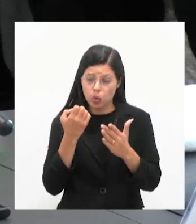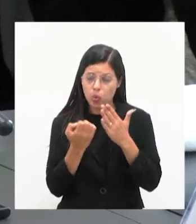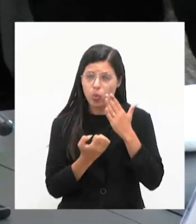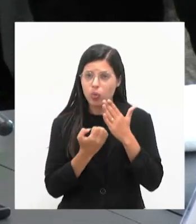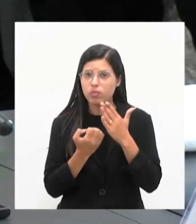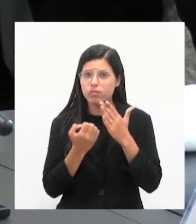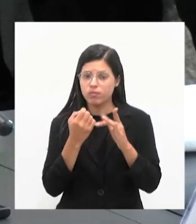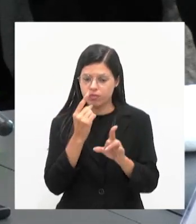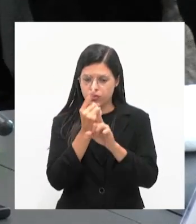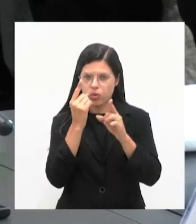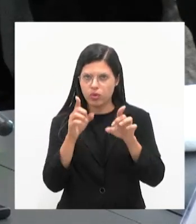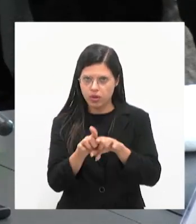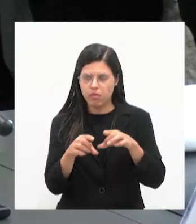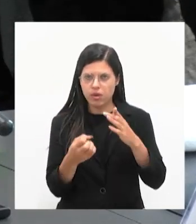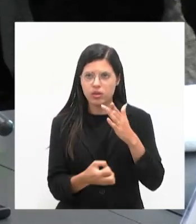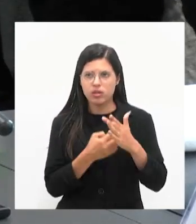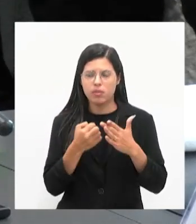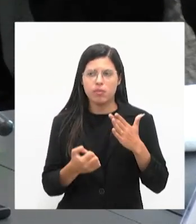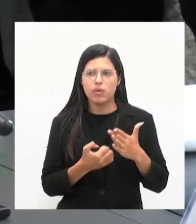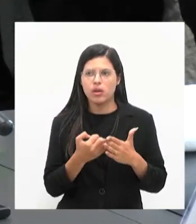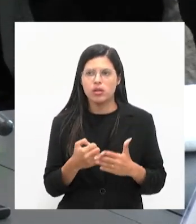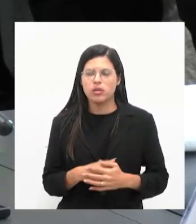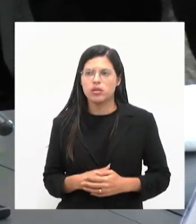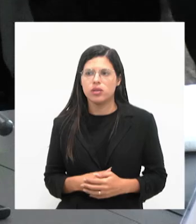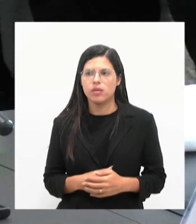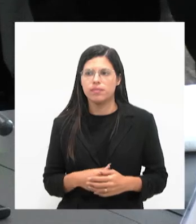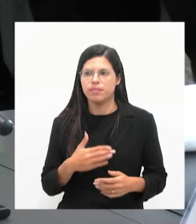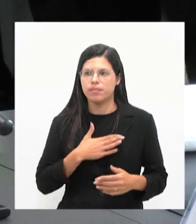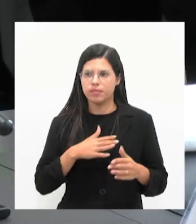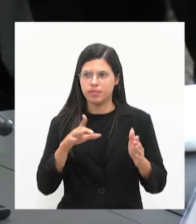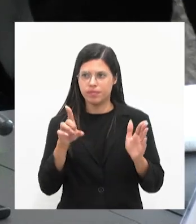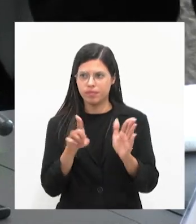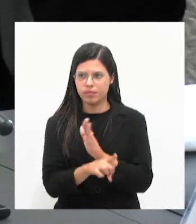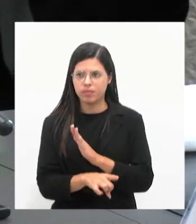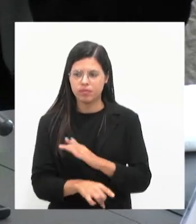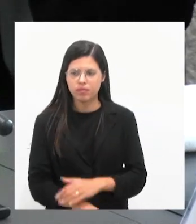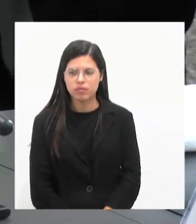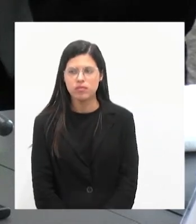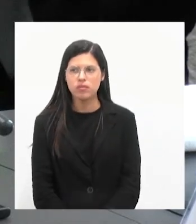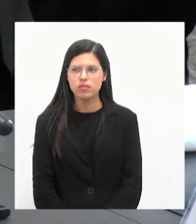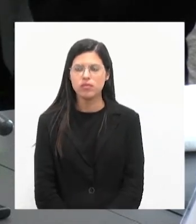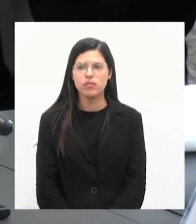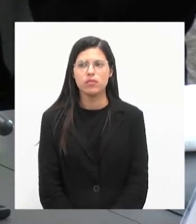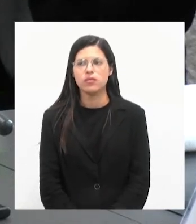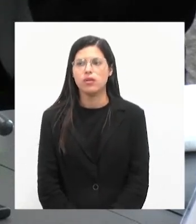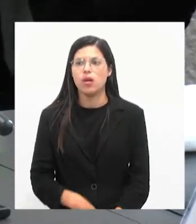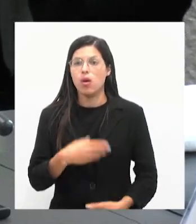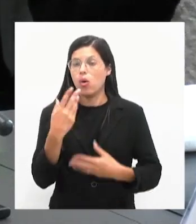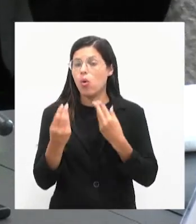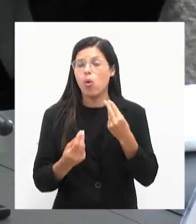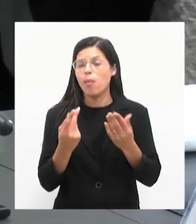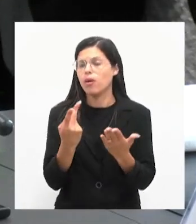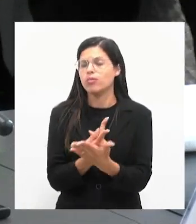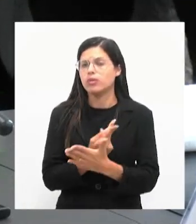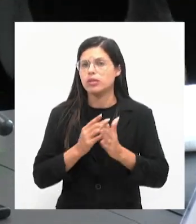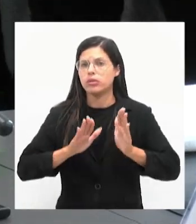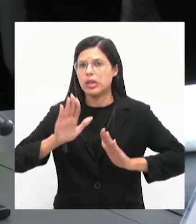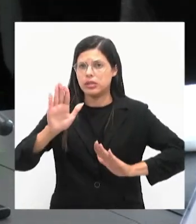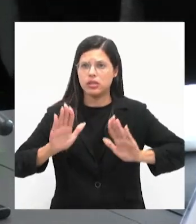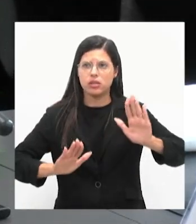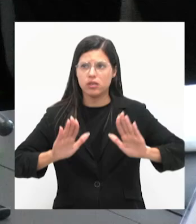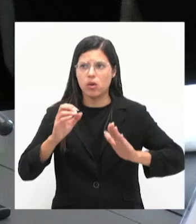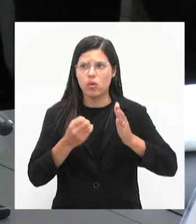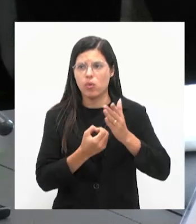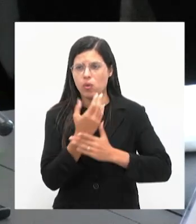grande propriedade, mas está aqui na minha pergunta, eu quero fazer também essa pergunta. Como se deu essa licitação?